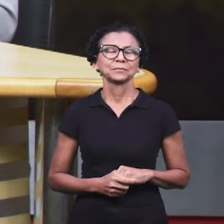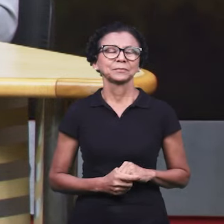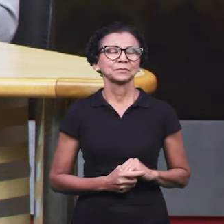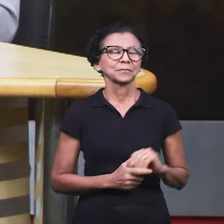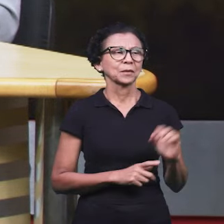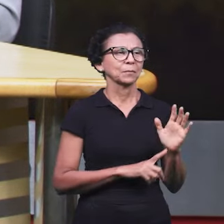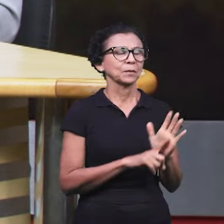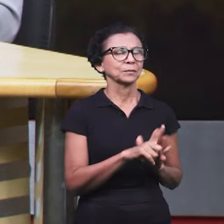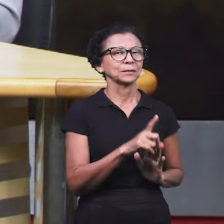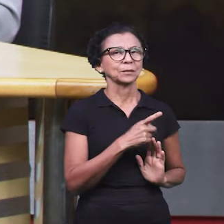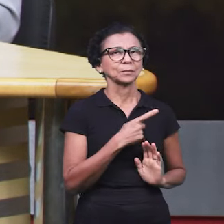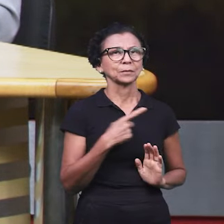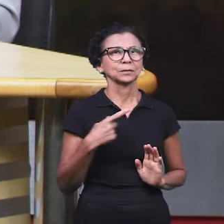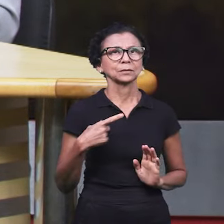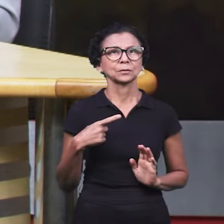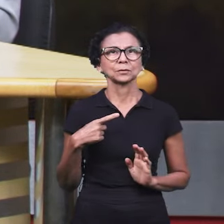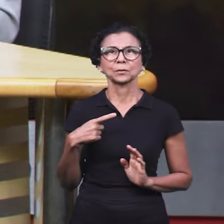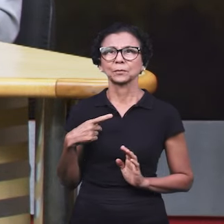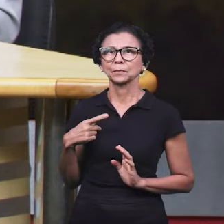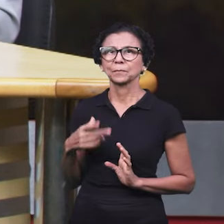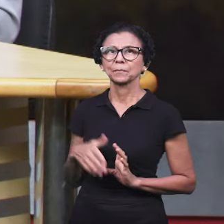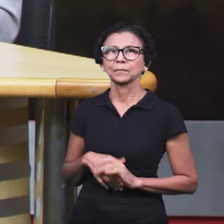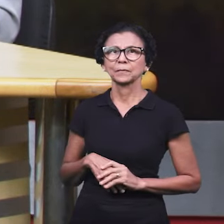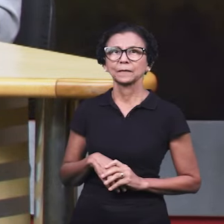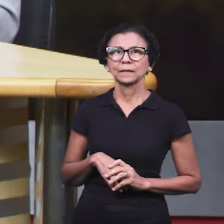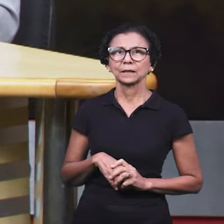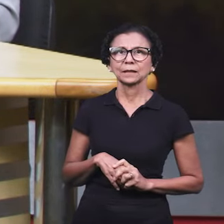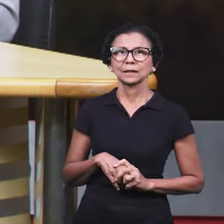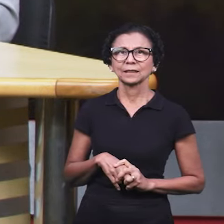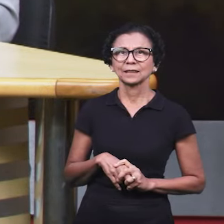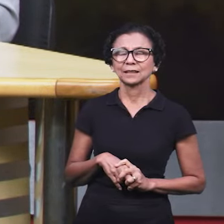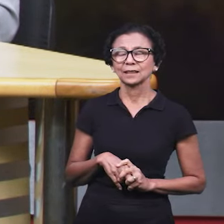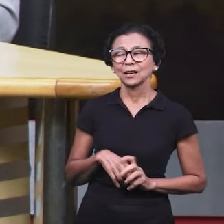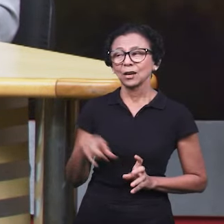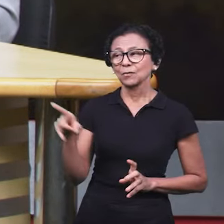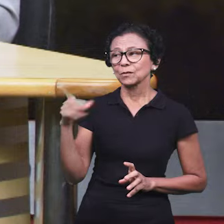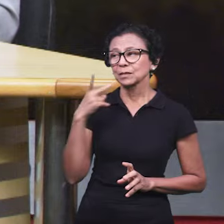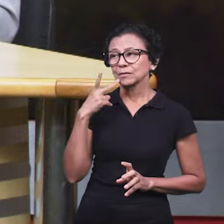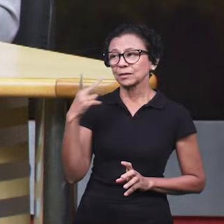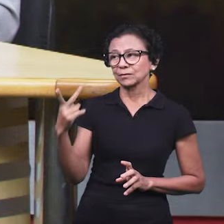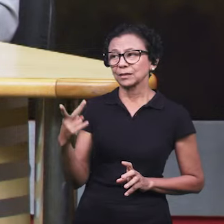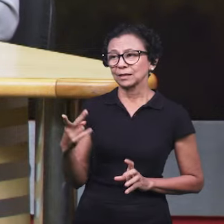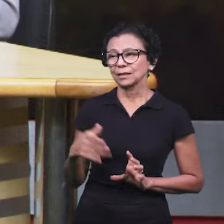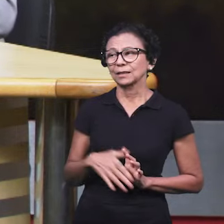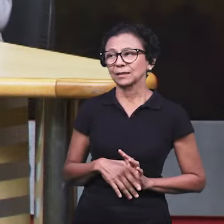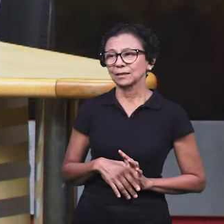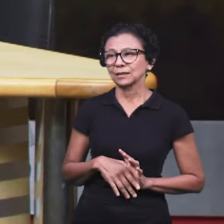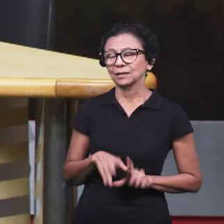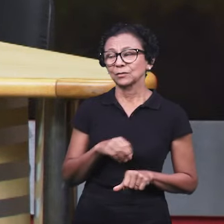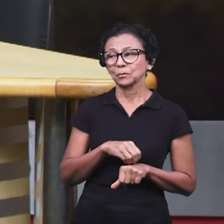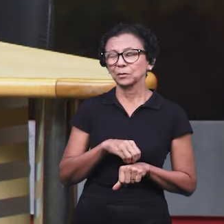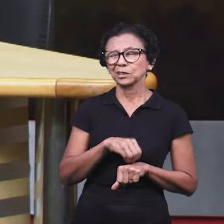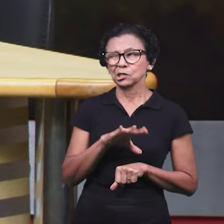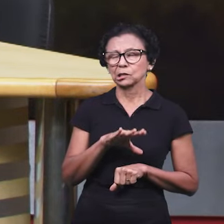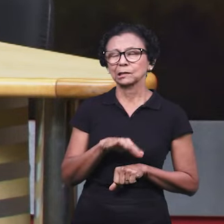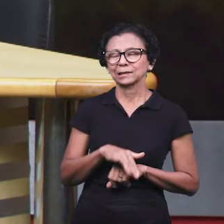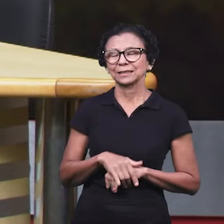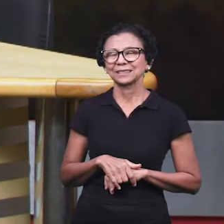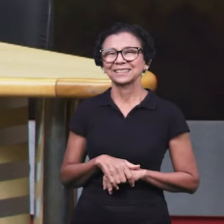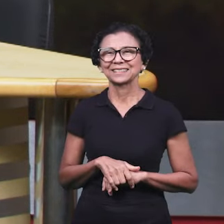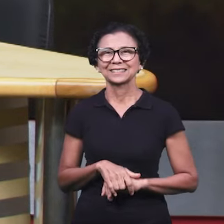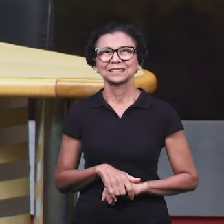ainda vou dar uma dica você vai falar ainda vou dar uma dica para ele poder é então fazer moldurar melhor a